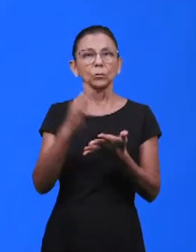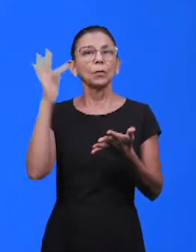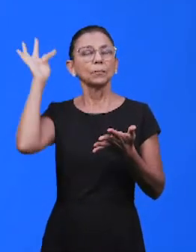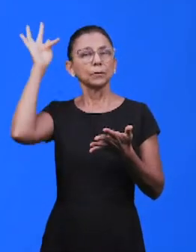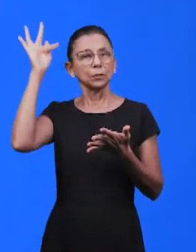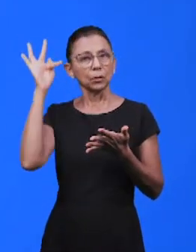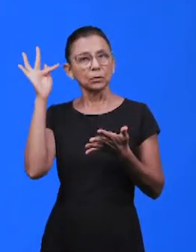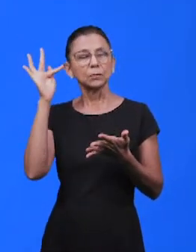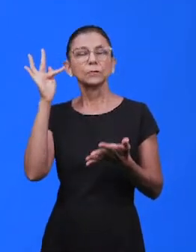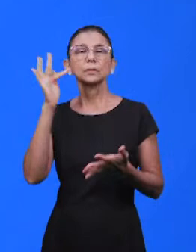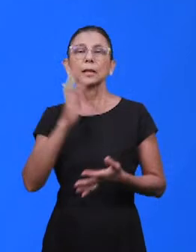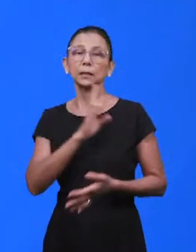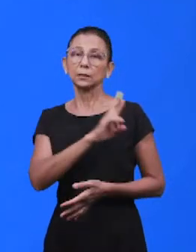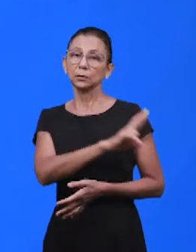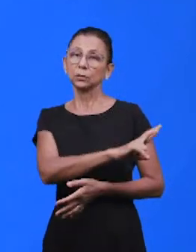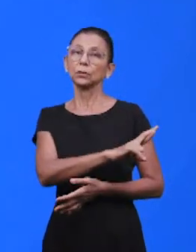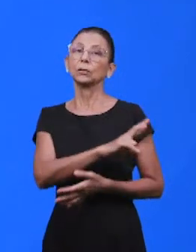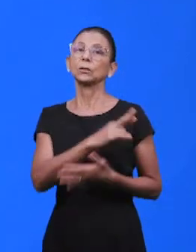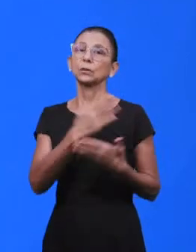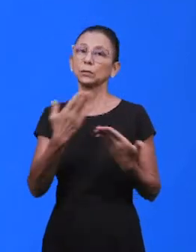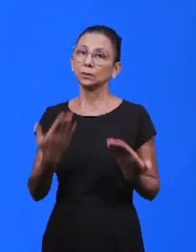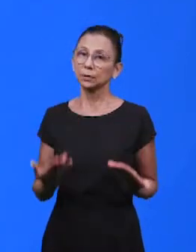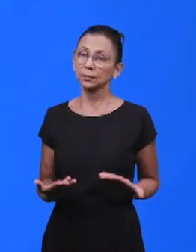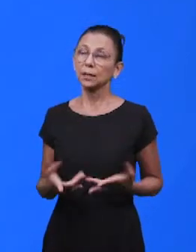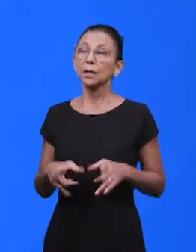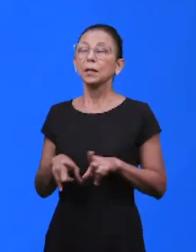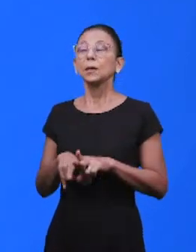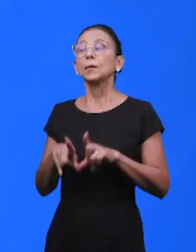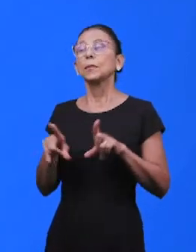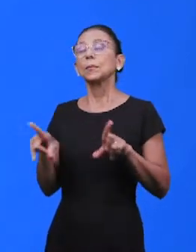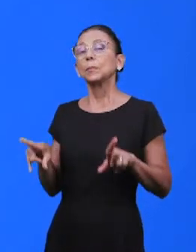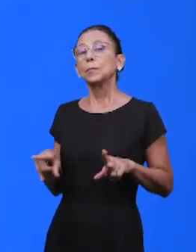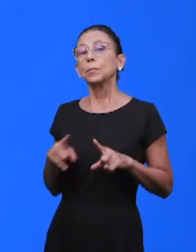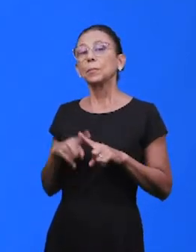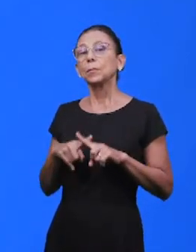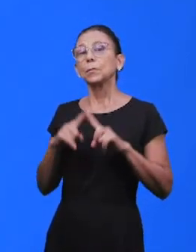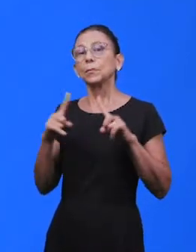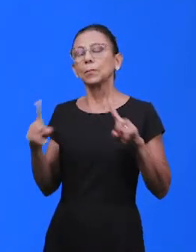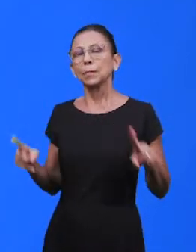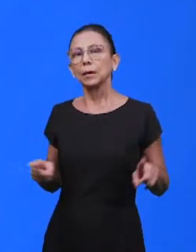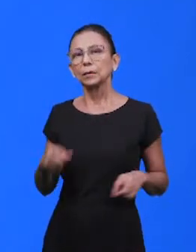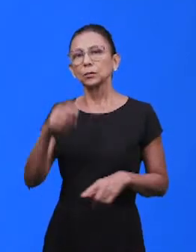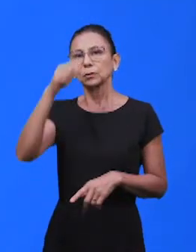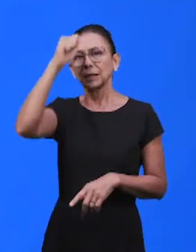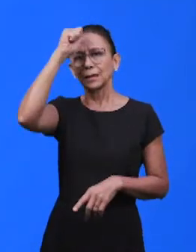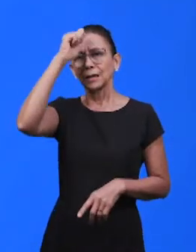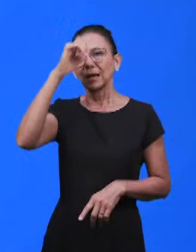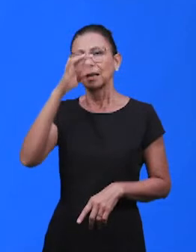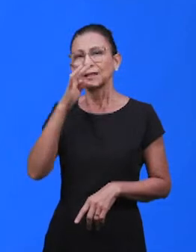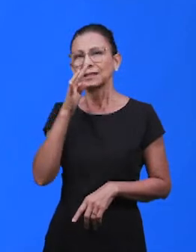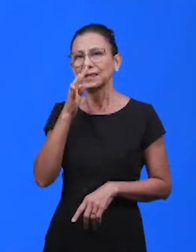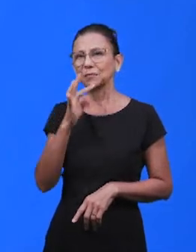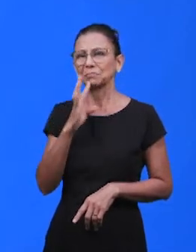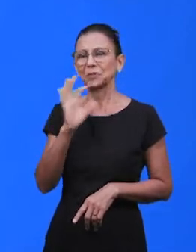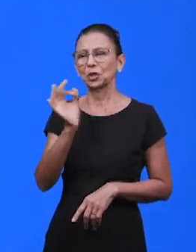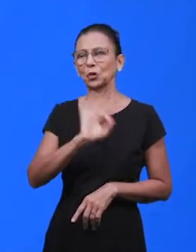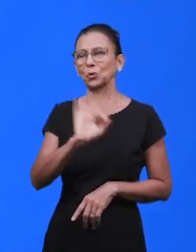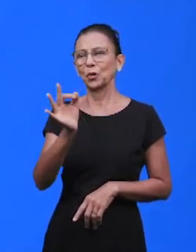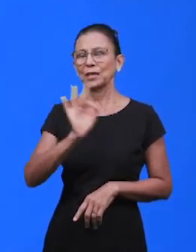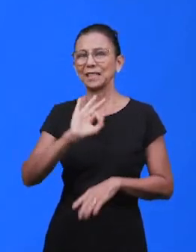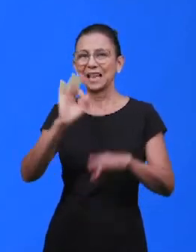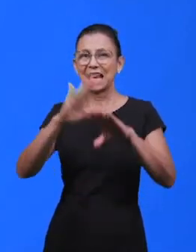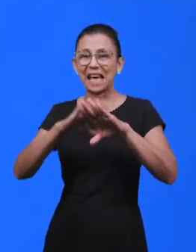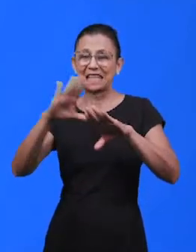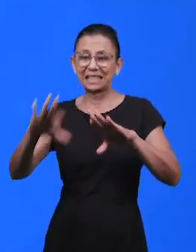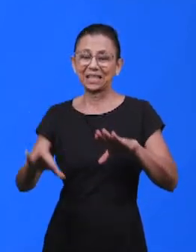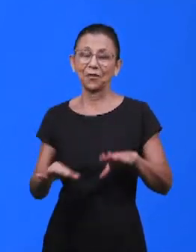colocada, os ateus, né? Os ateus, na verdade, eles desconhecem a existência da vinha, porque eles não